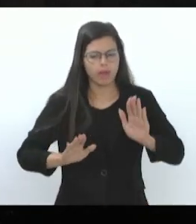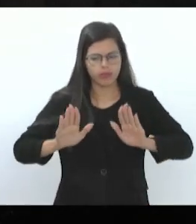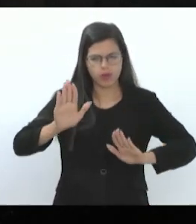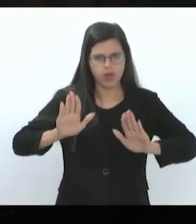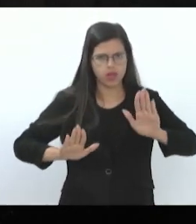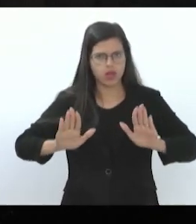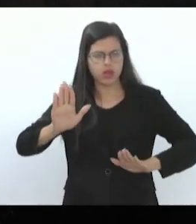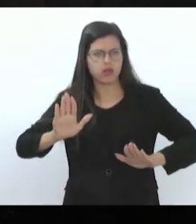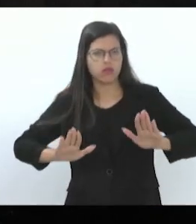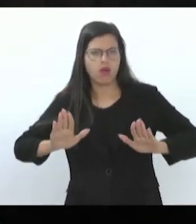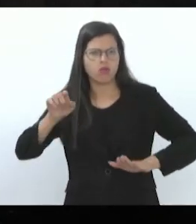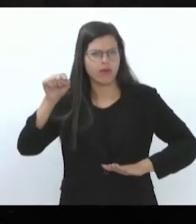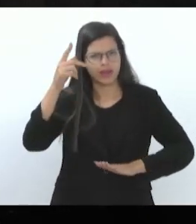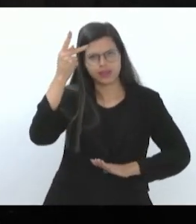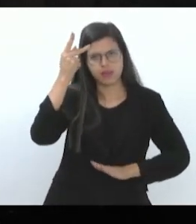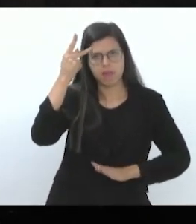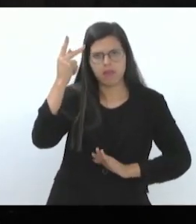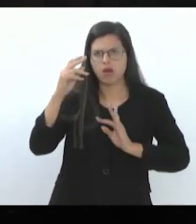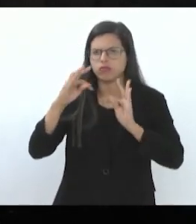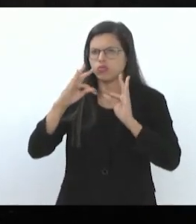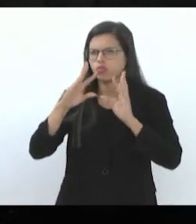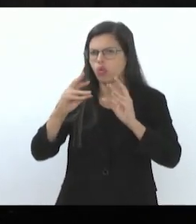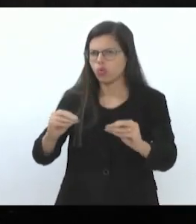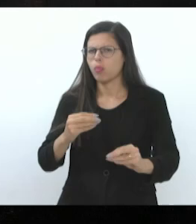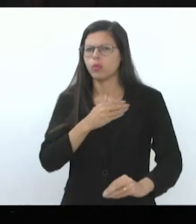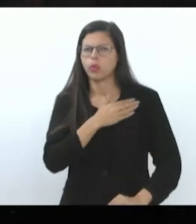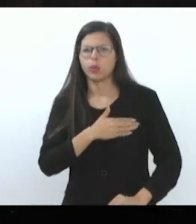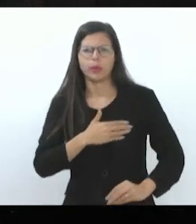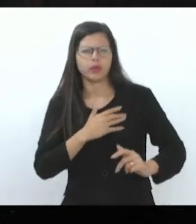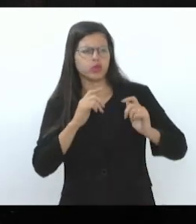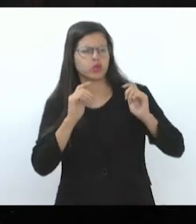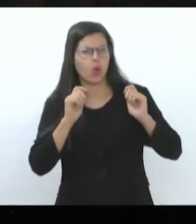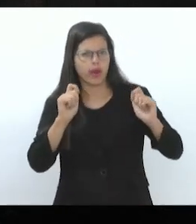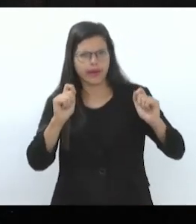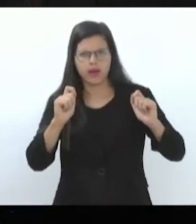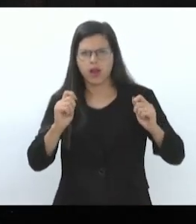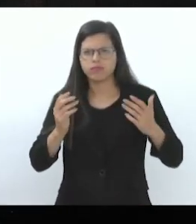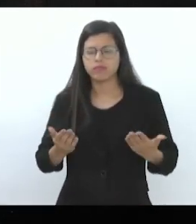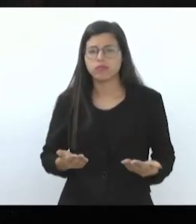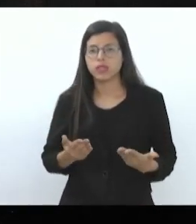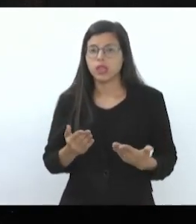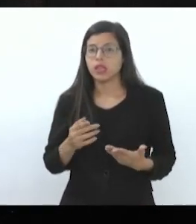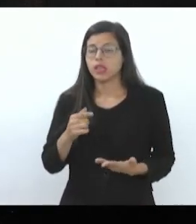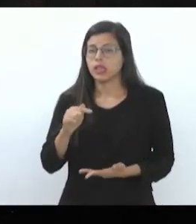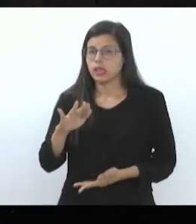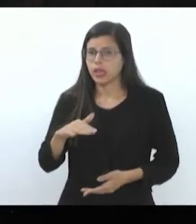Todo mundo comemorou. E quem está pagando a conta